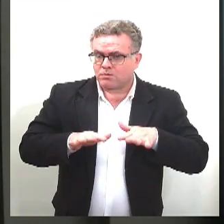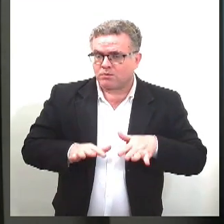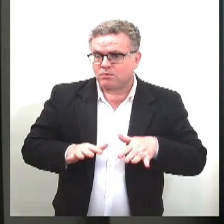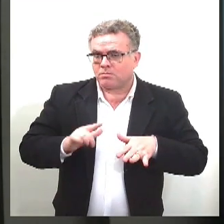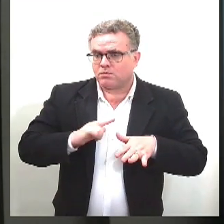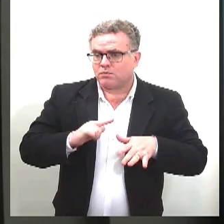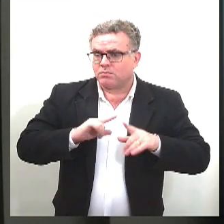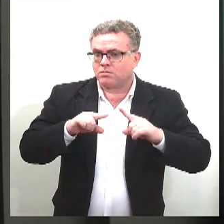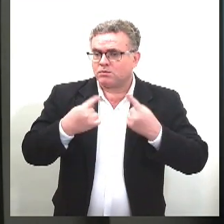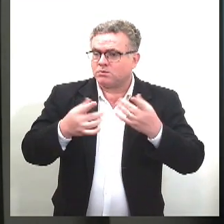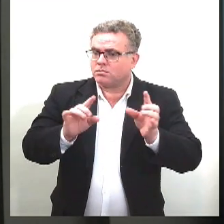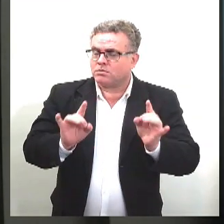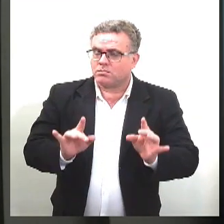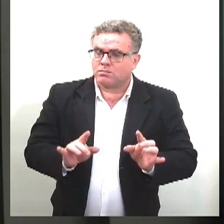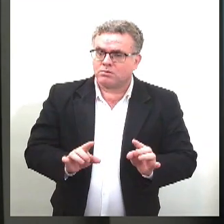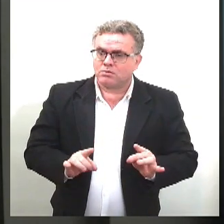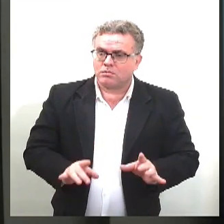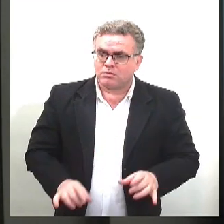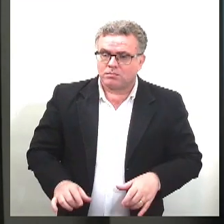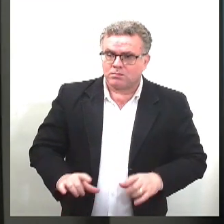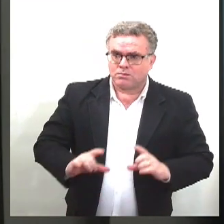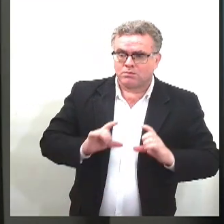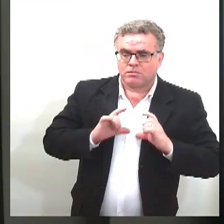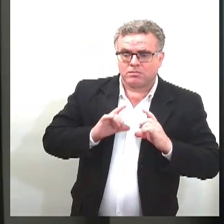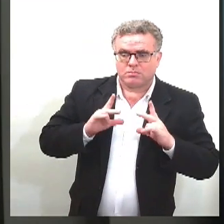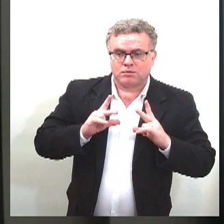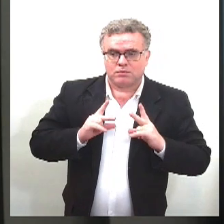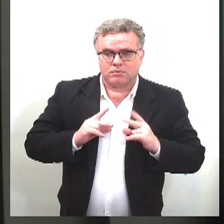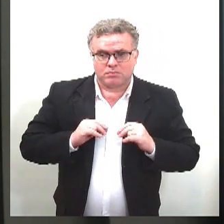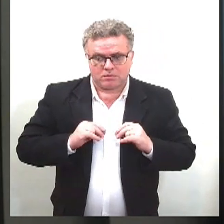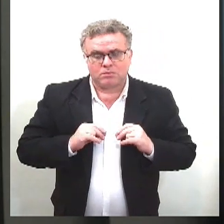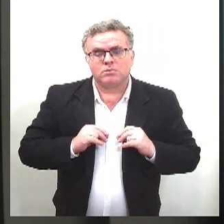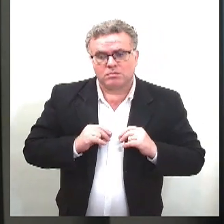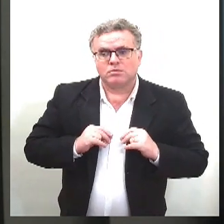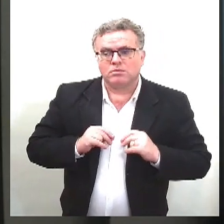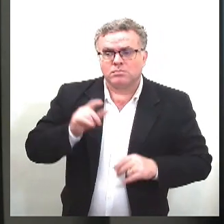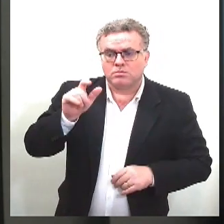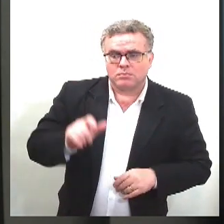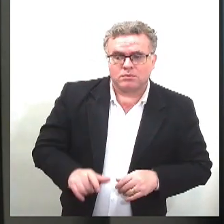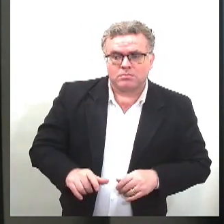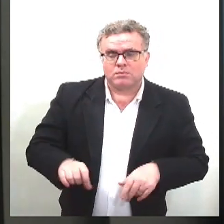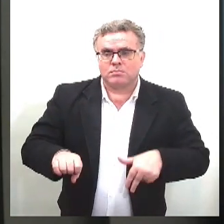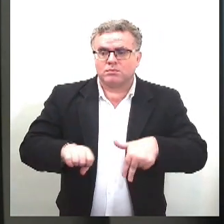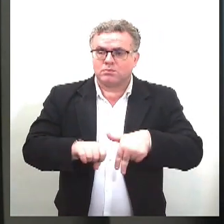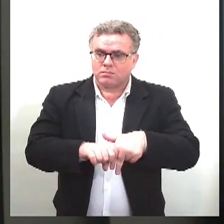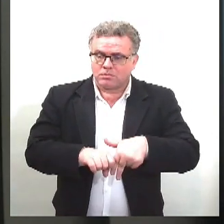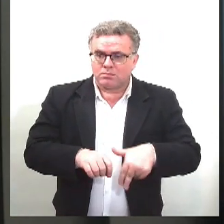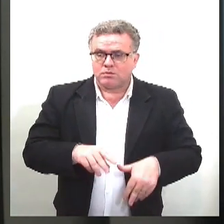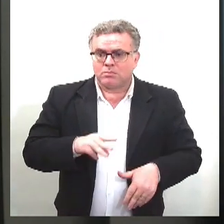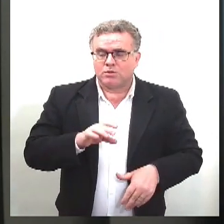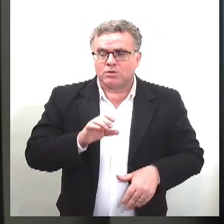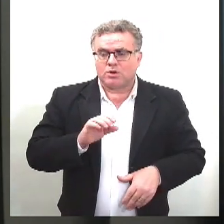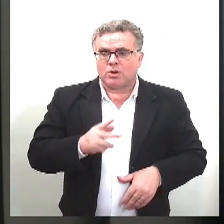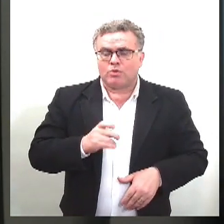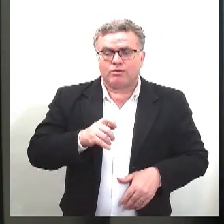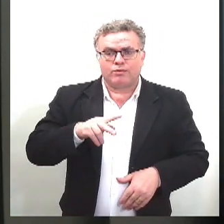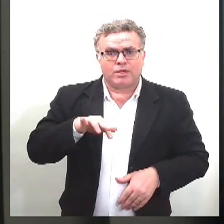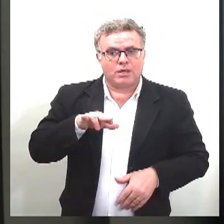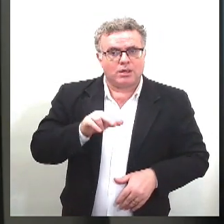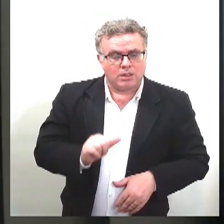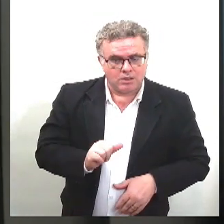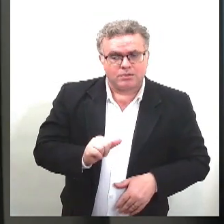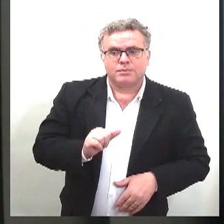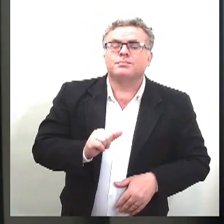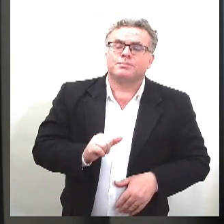outorga da Medalha da Ordem do Mérito Parlamentar a desembargadora Elvira Maria de Almeida Silva. A honraria é uma propositura